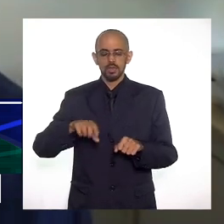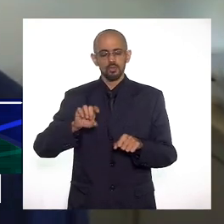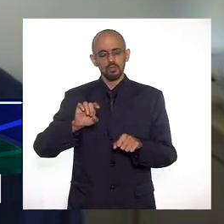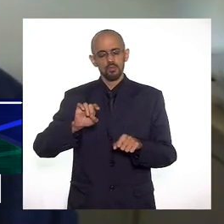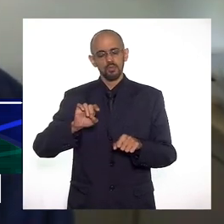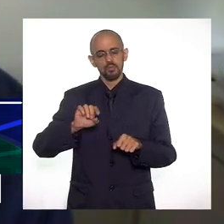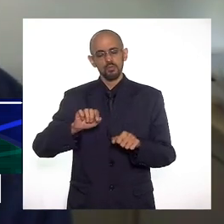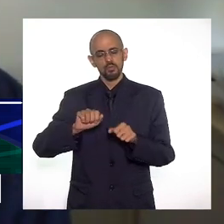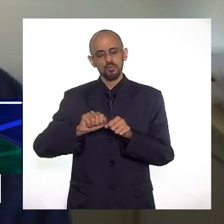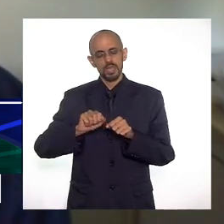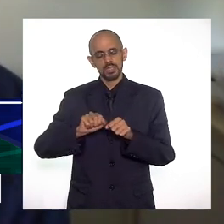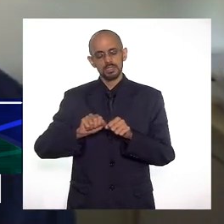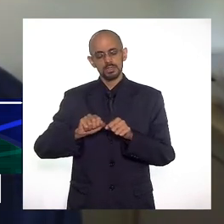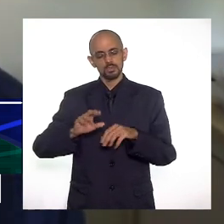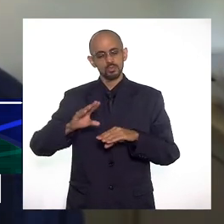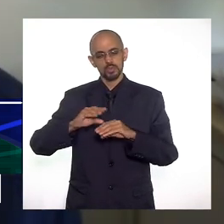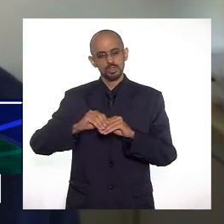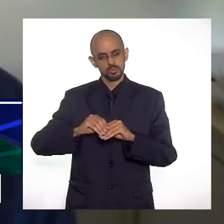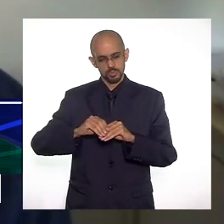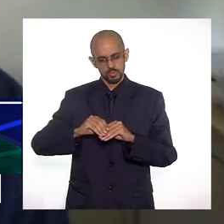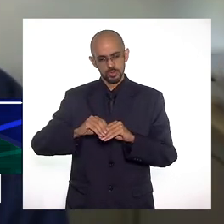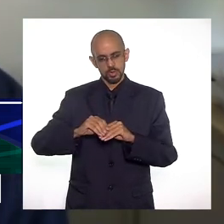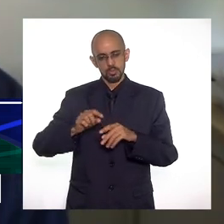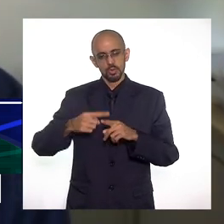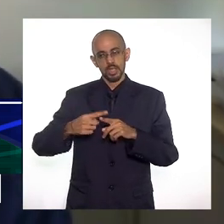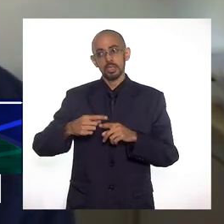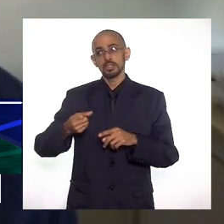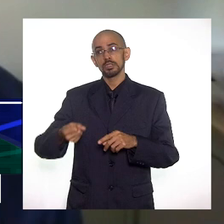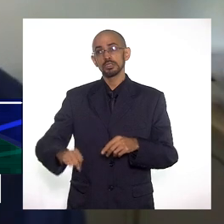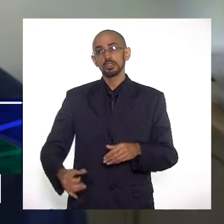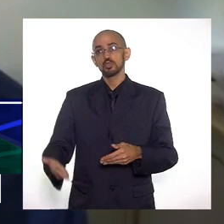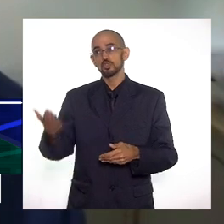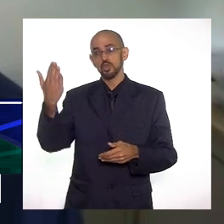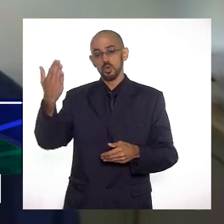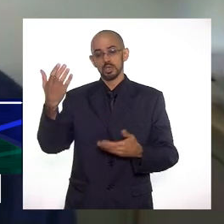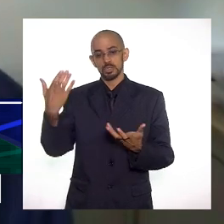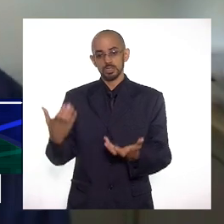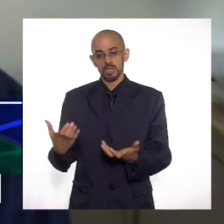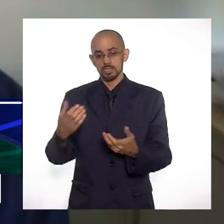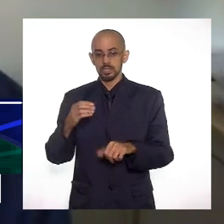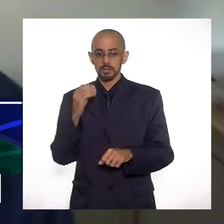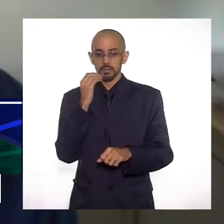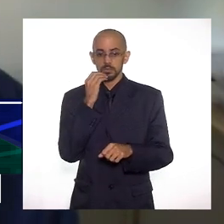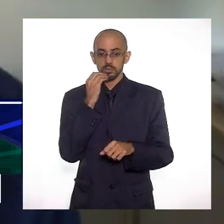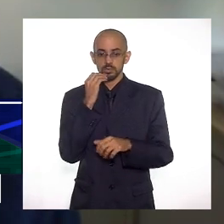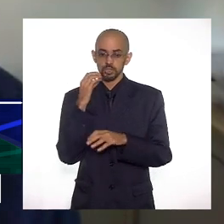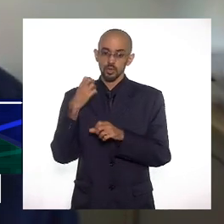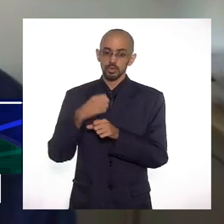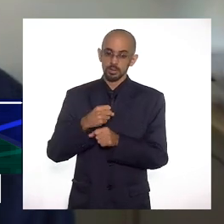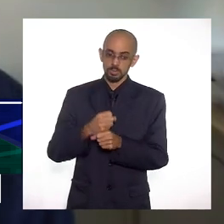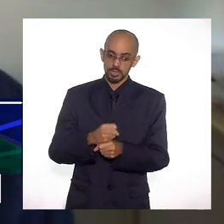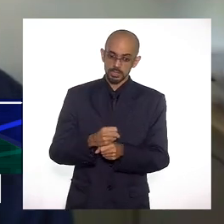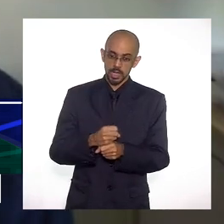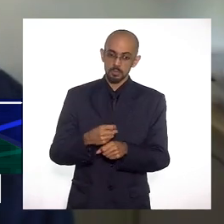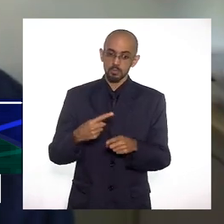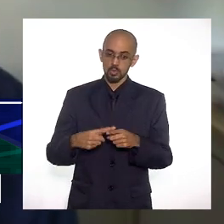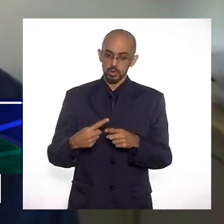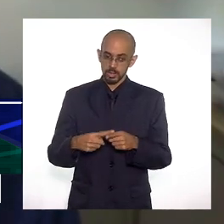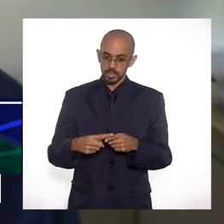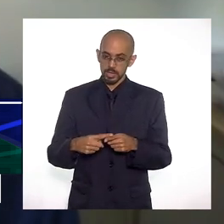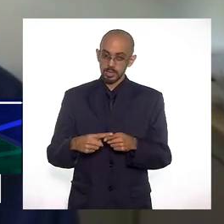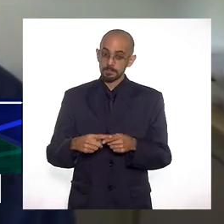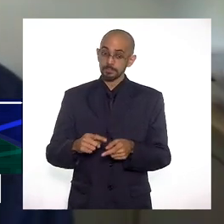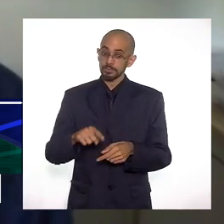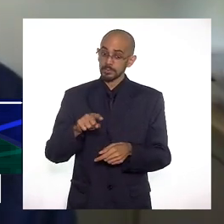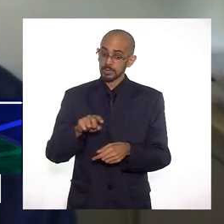sintético, porque se o senhor quisesse, o senhor podia contabilizar, porque está lá nas receitas